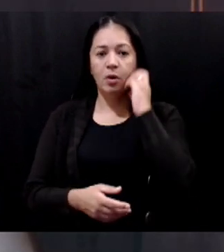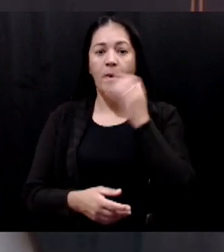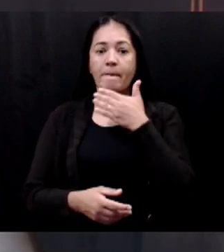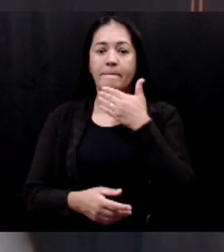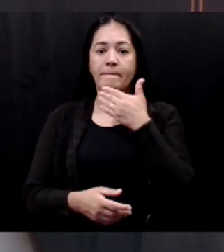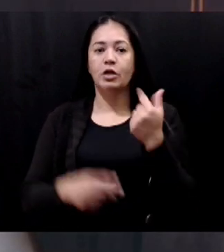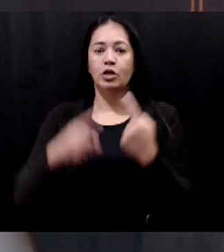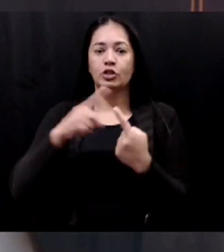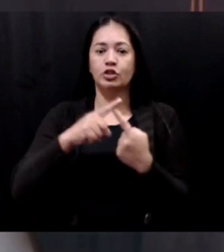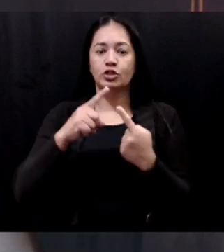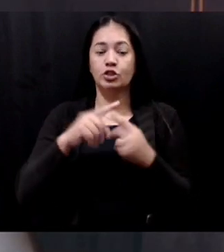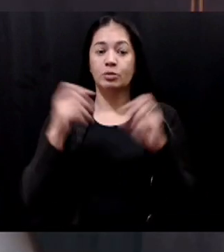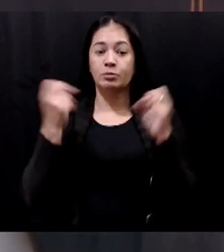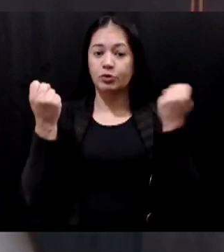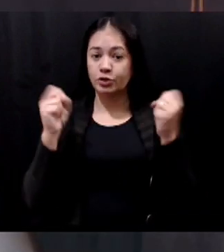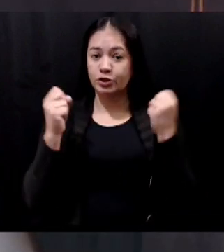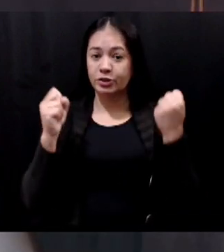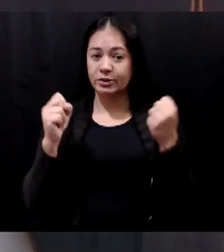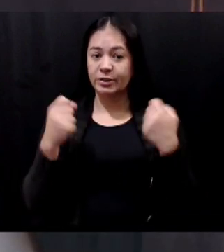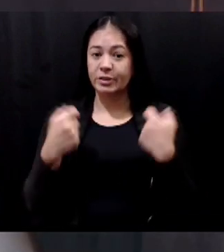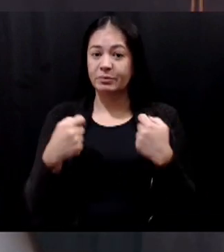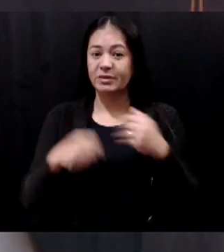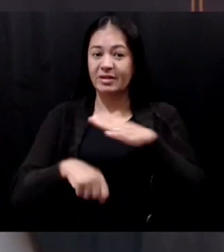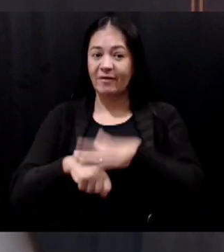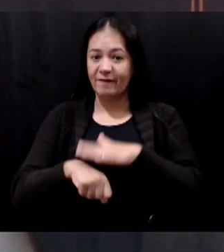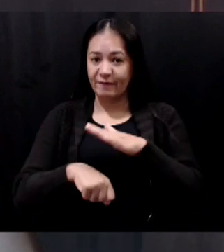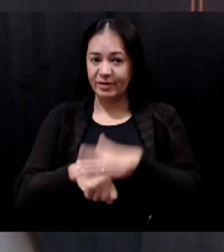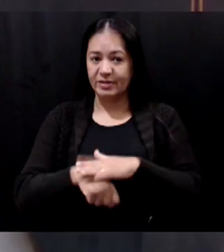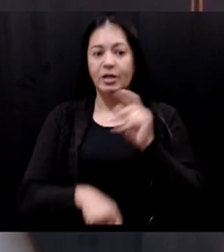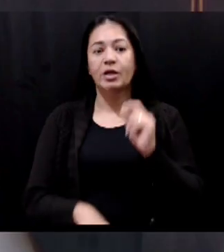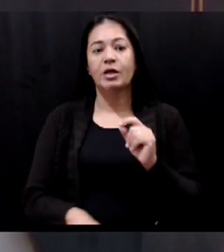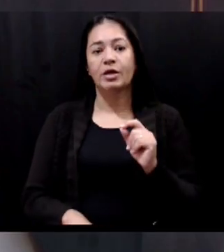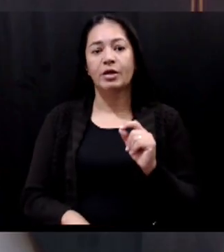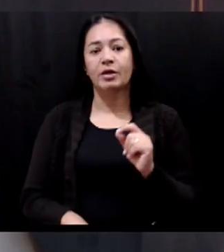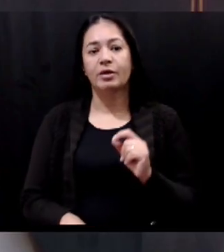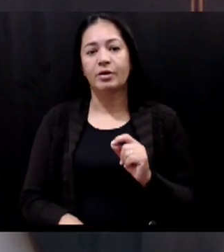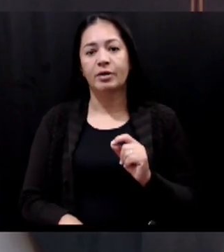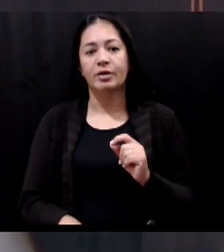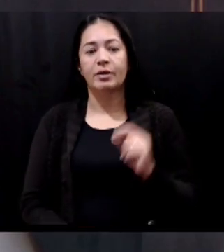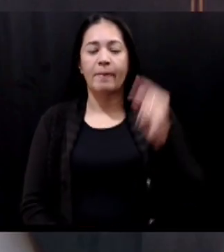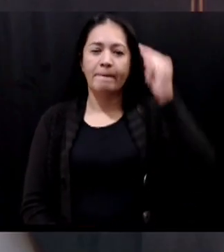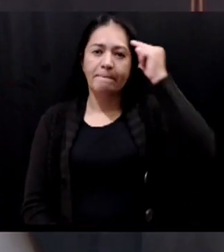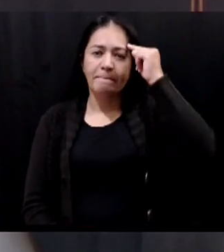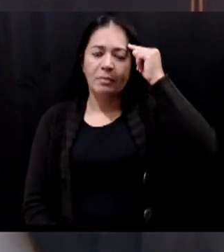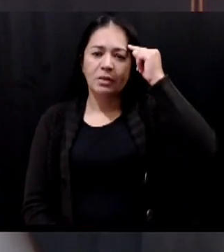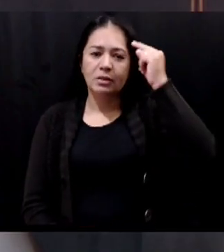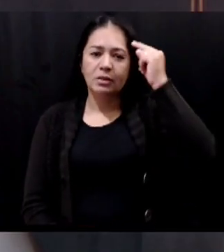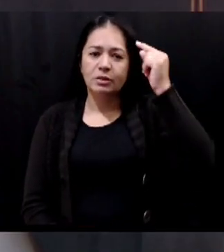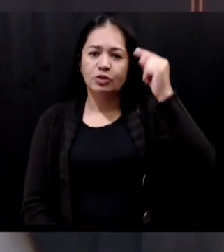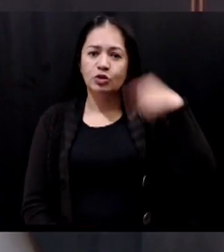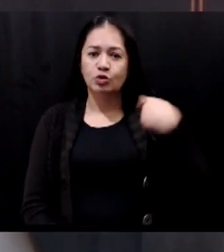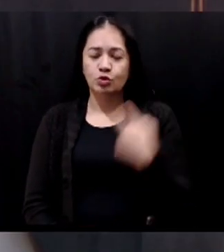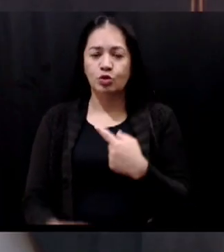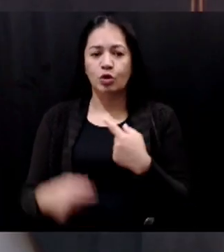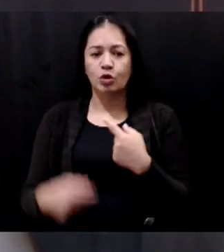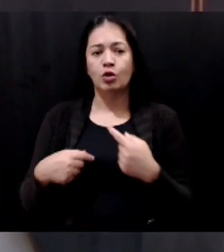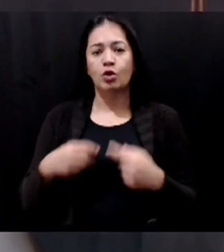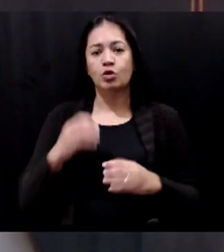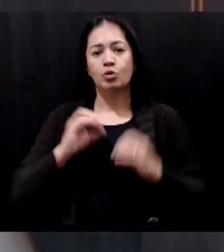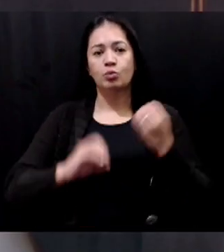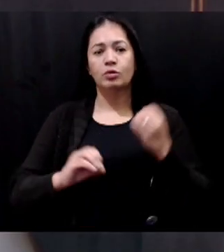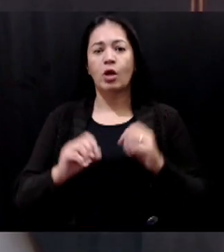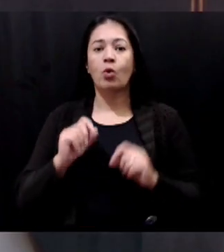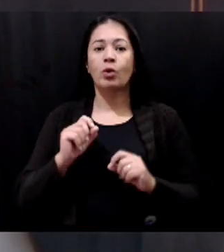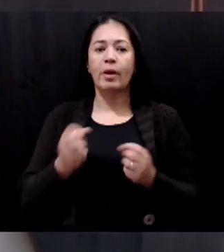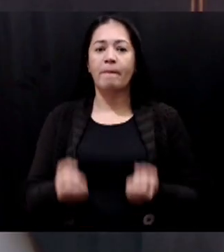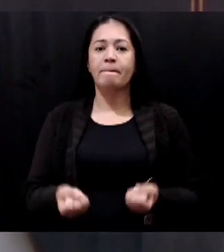física que a gente tem que fazer, que a gente precisa fazer pensando no nosso metabolismo, é a musculação. Por quê?